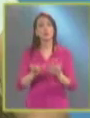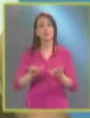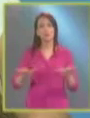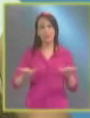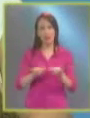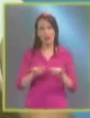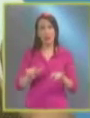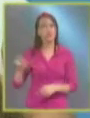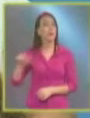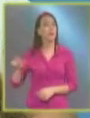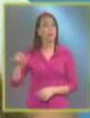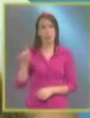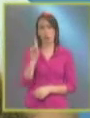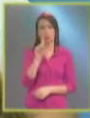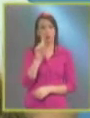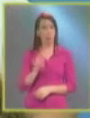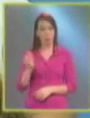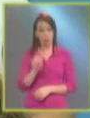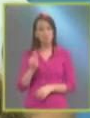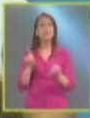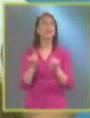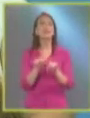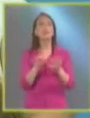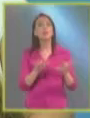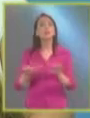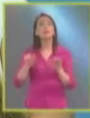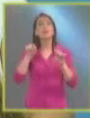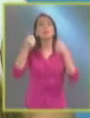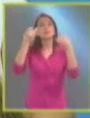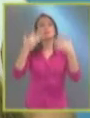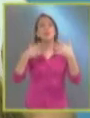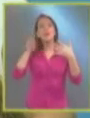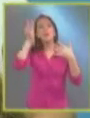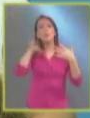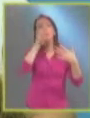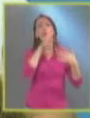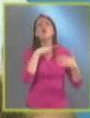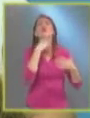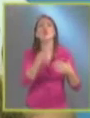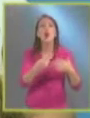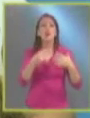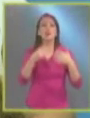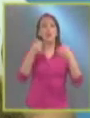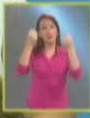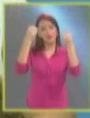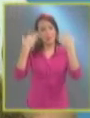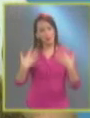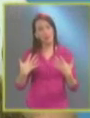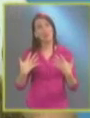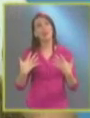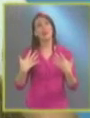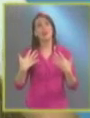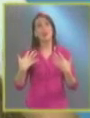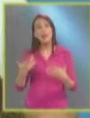não trabalha com mouse. E temos um leitor de tela. E para saber, e para colocar